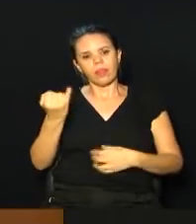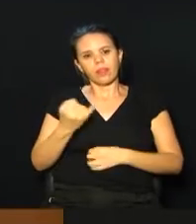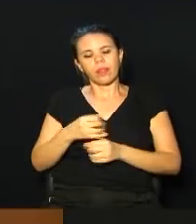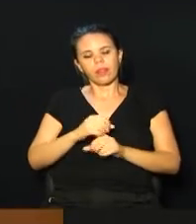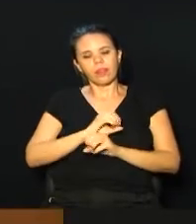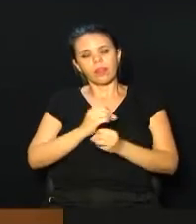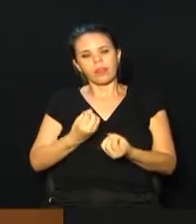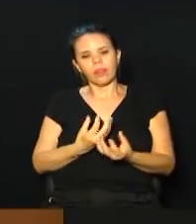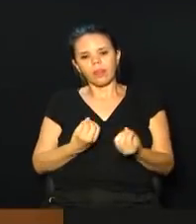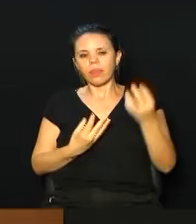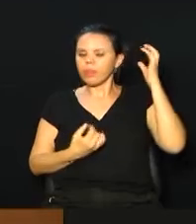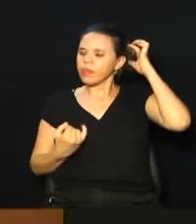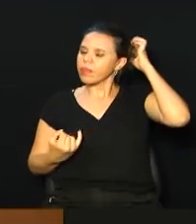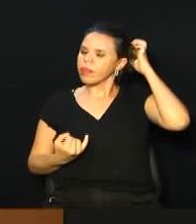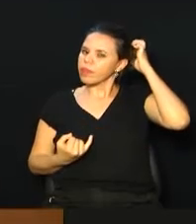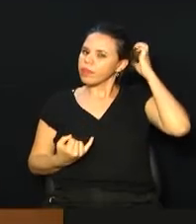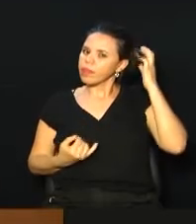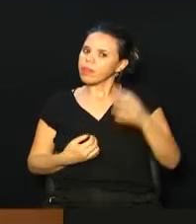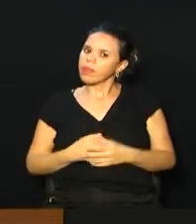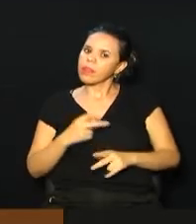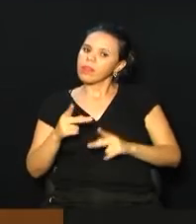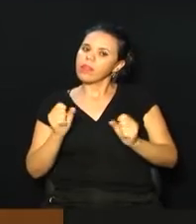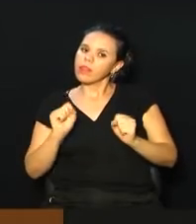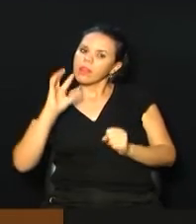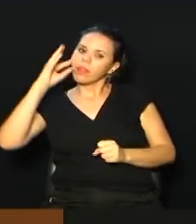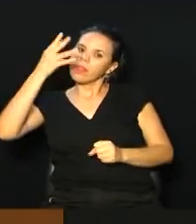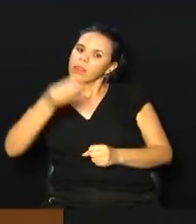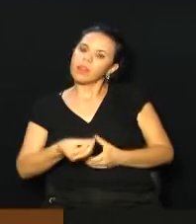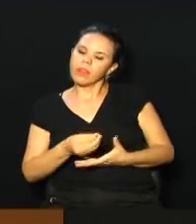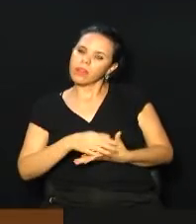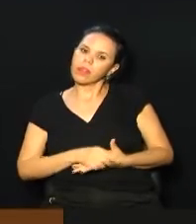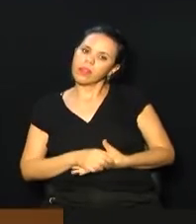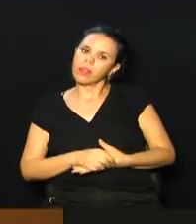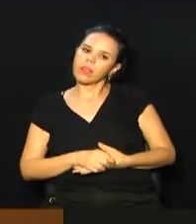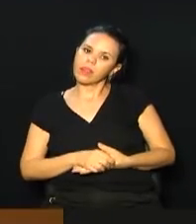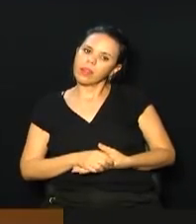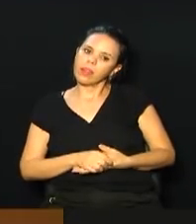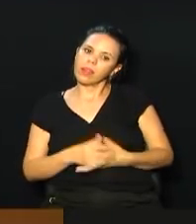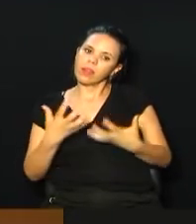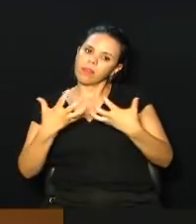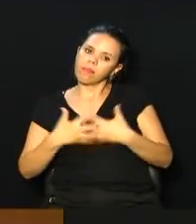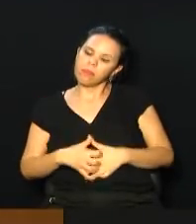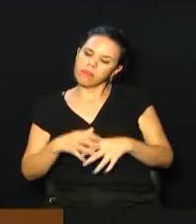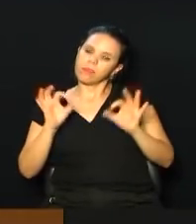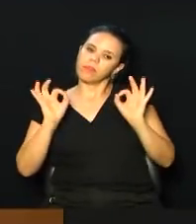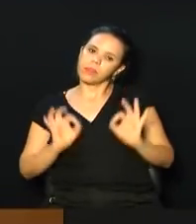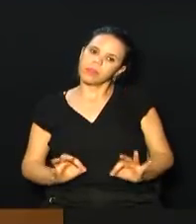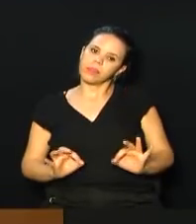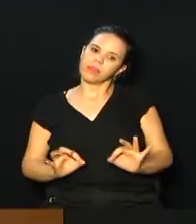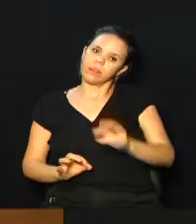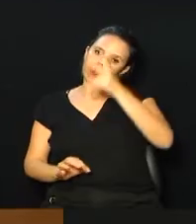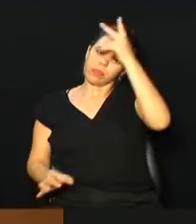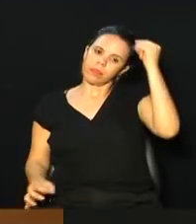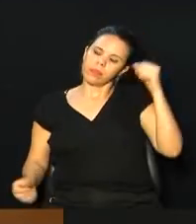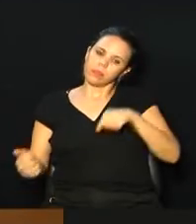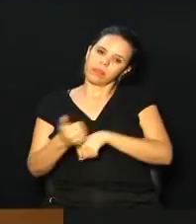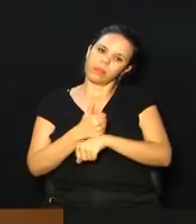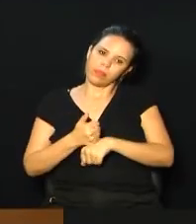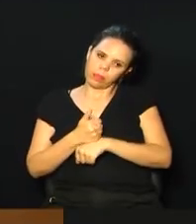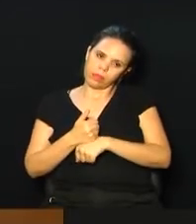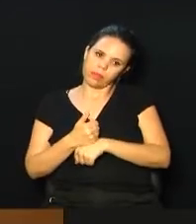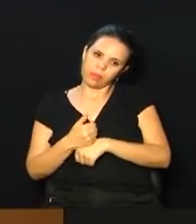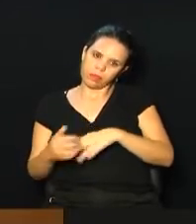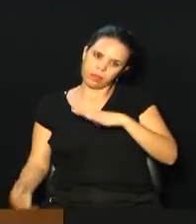informações importantes para que ele possa entender o funcionamento da área pública na